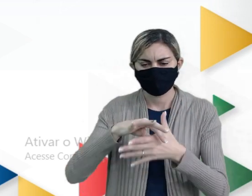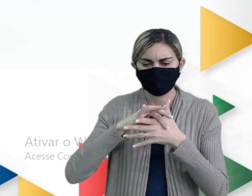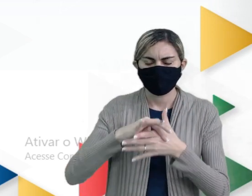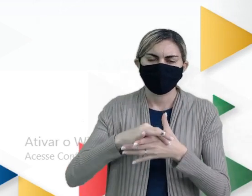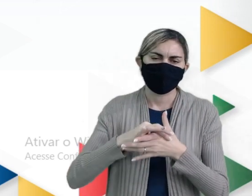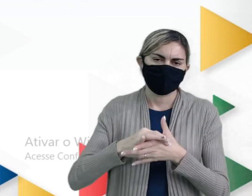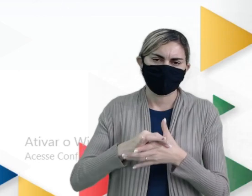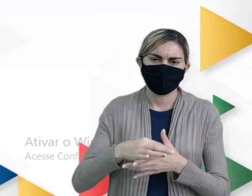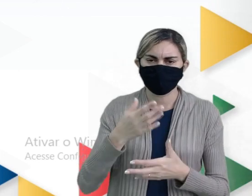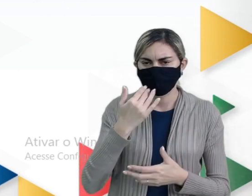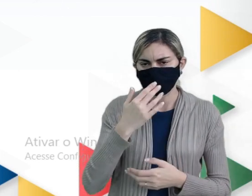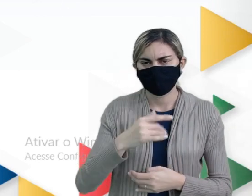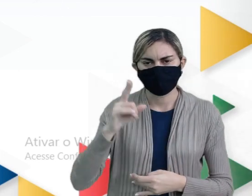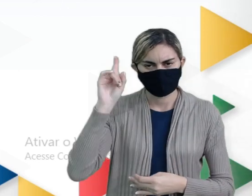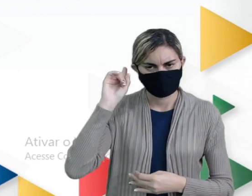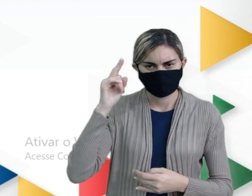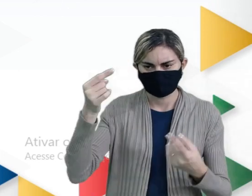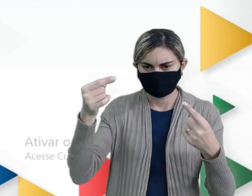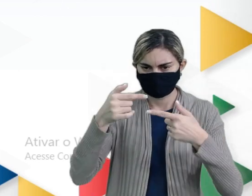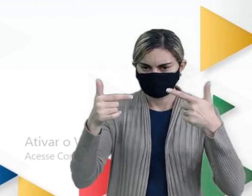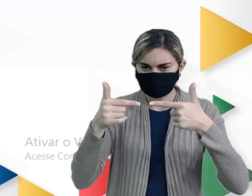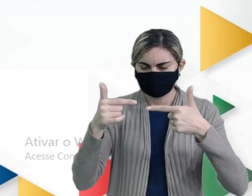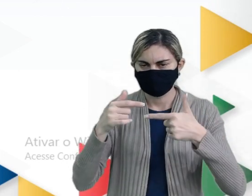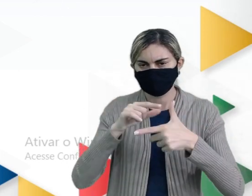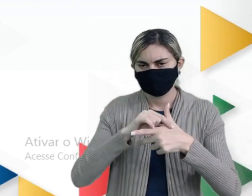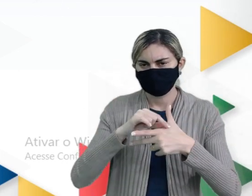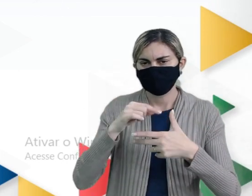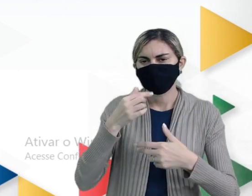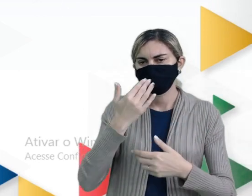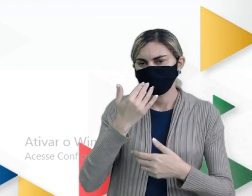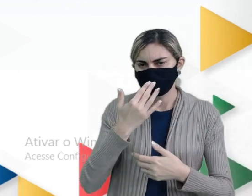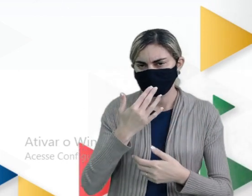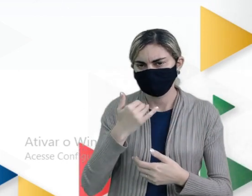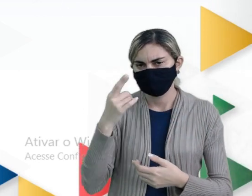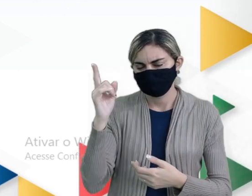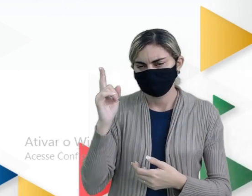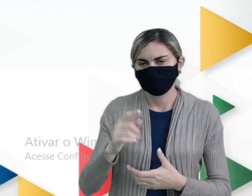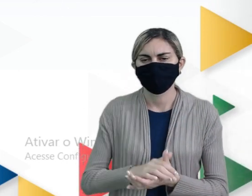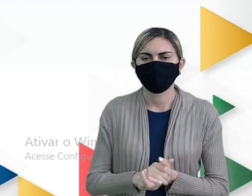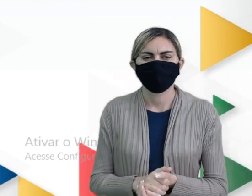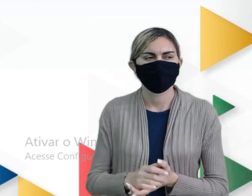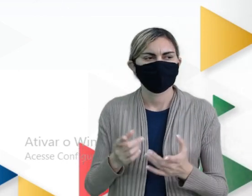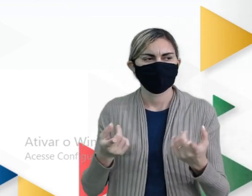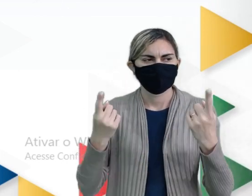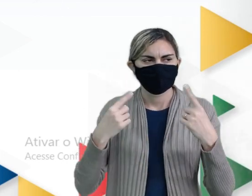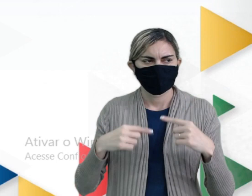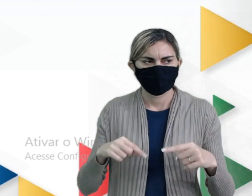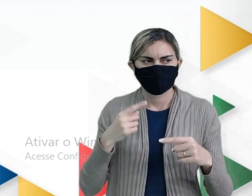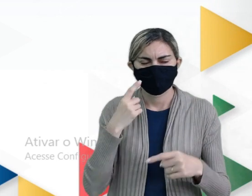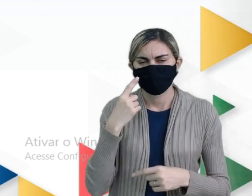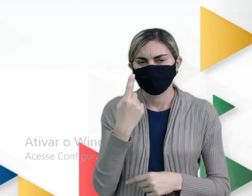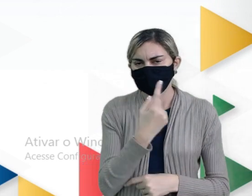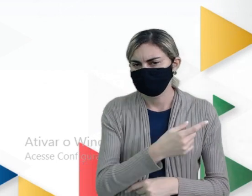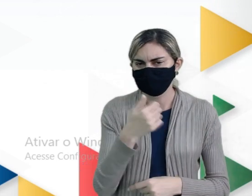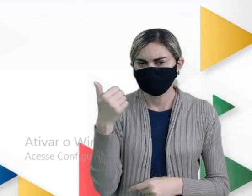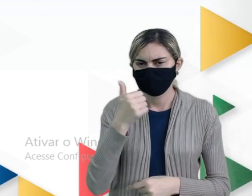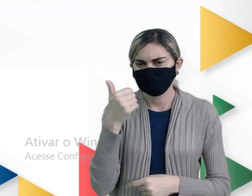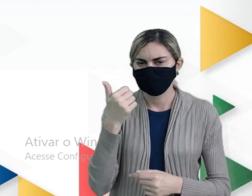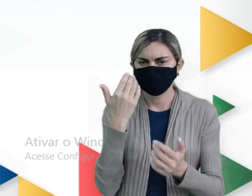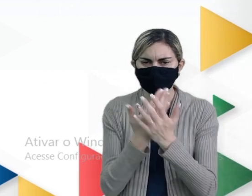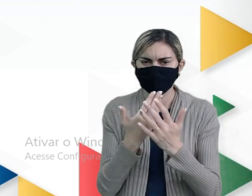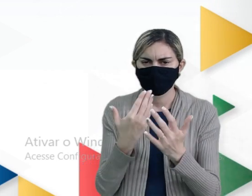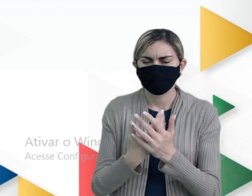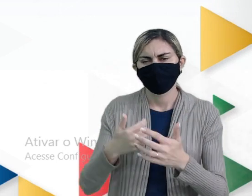se alimentar justamente daquele ser que está se alimentando daquela planta. E aí a gente tem primeiro consumidor,